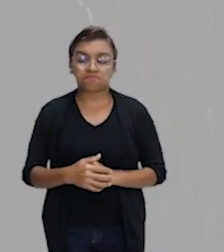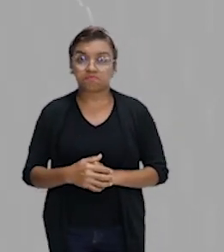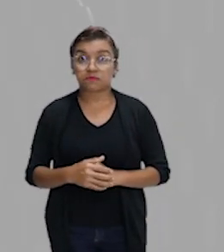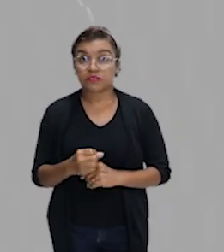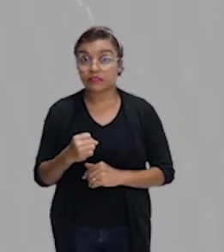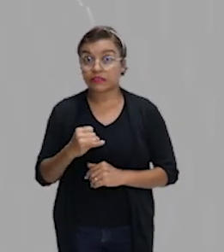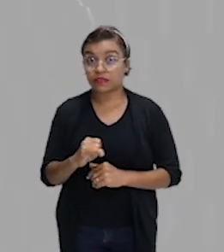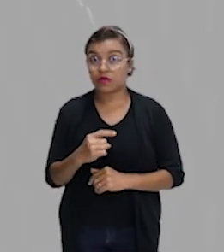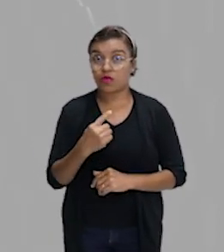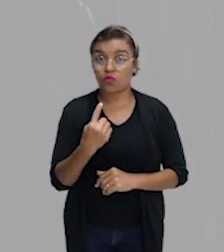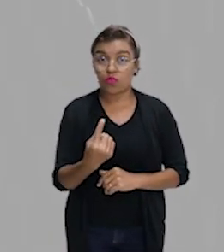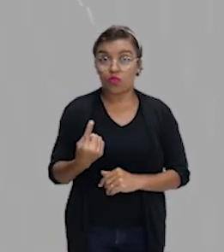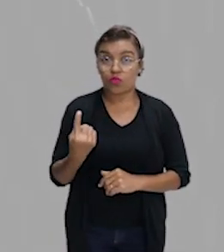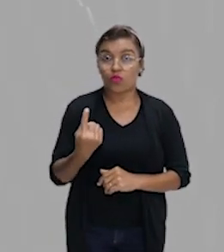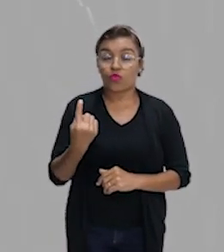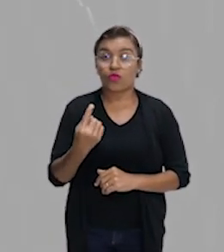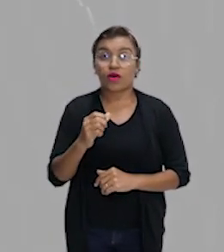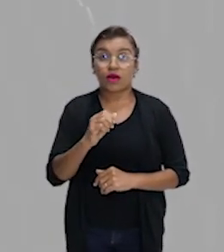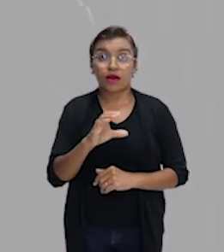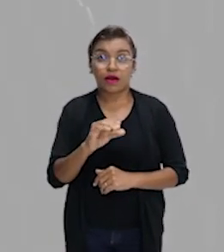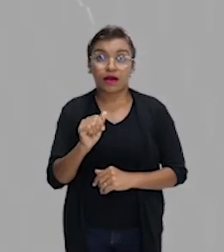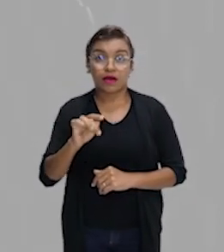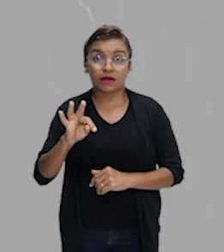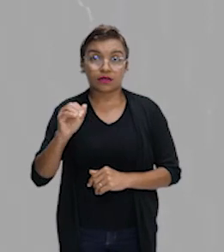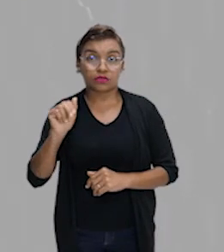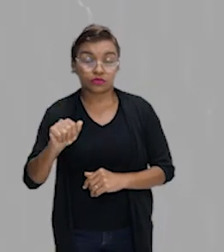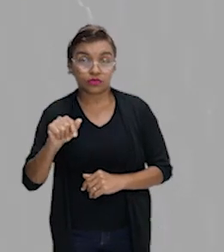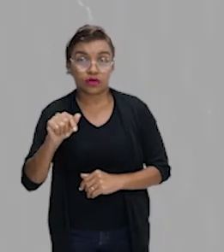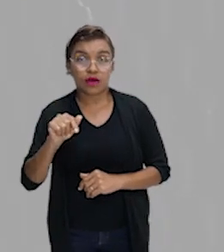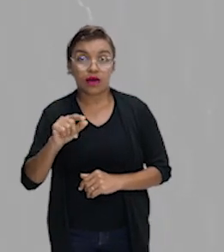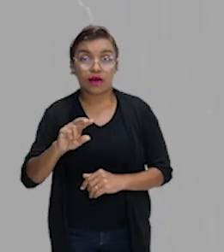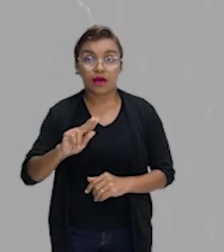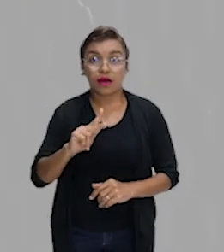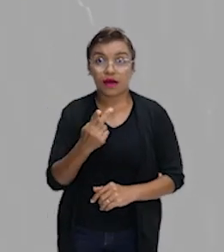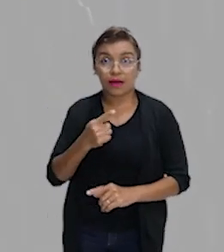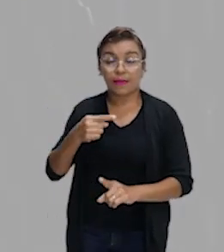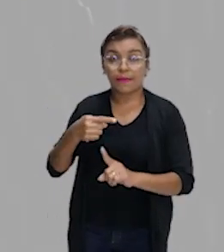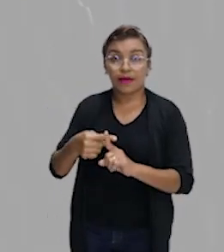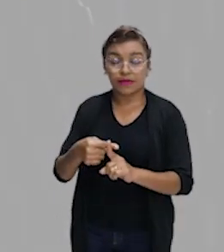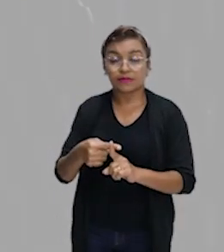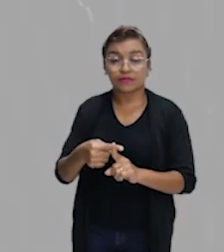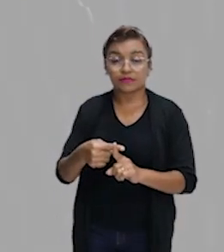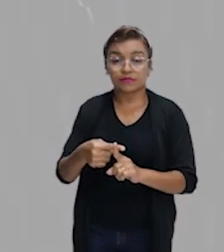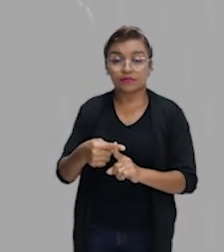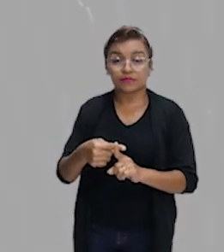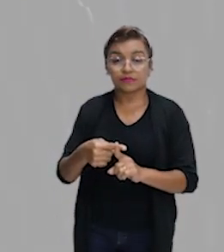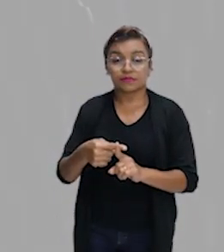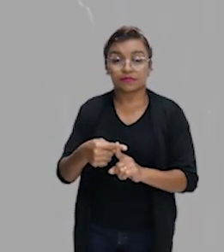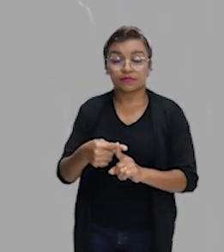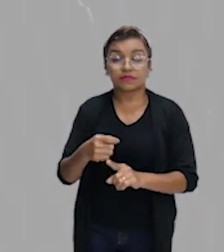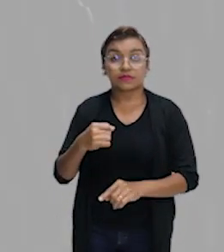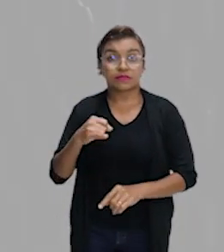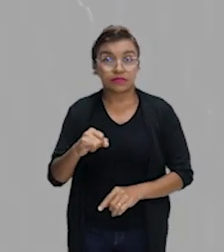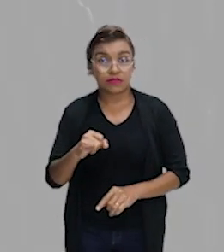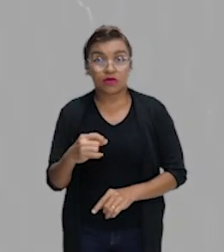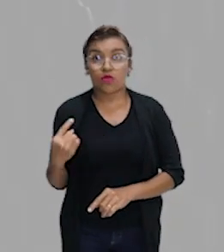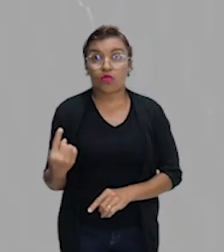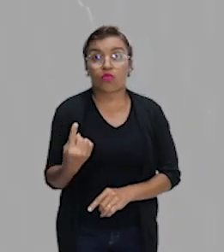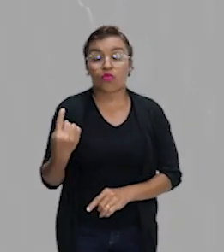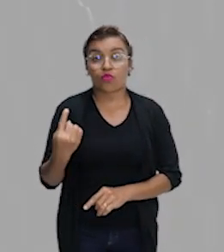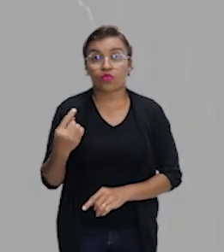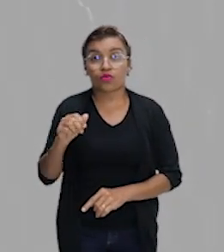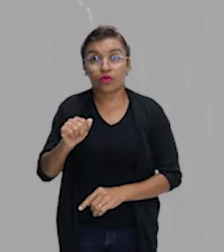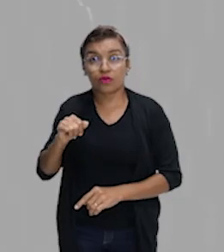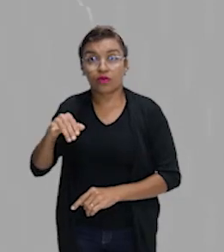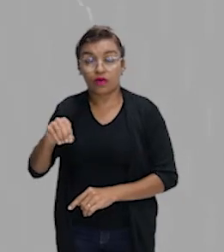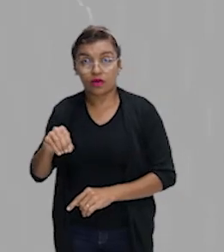único cátion fosse o H+, então seria um ácido. Se o único ânion fosse o